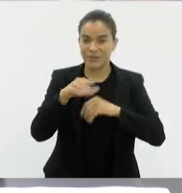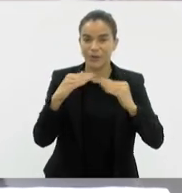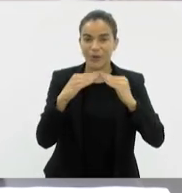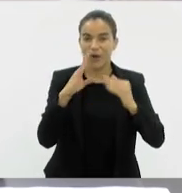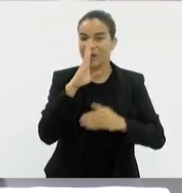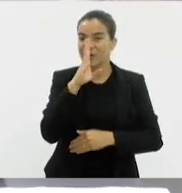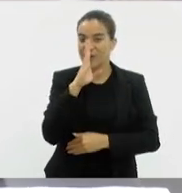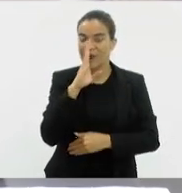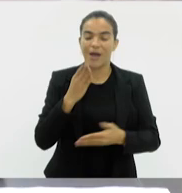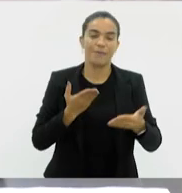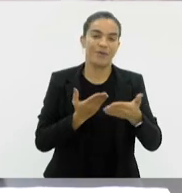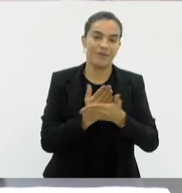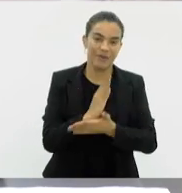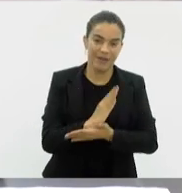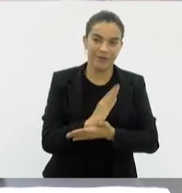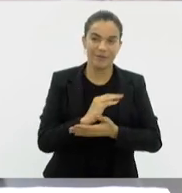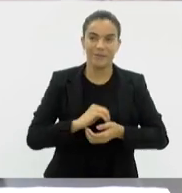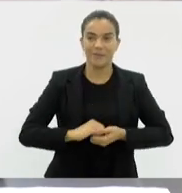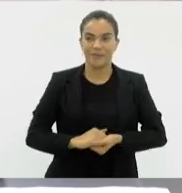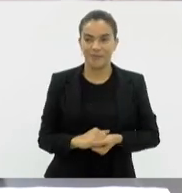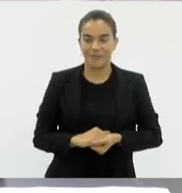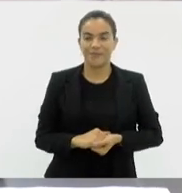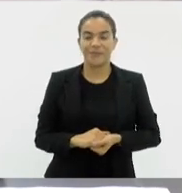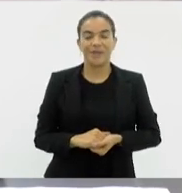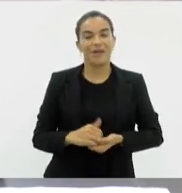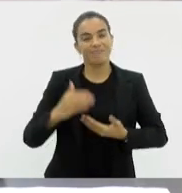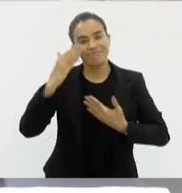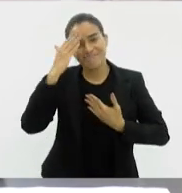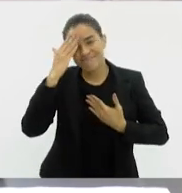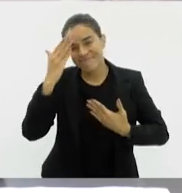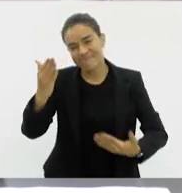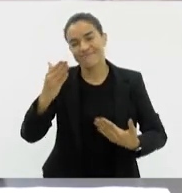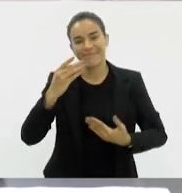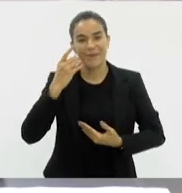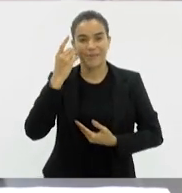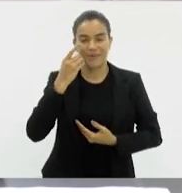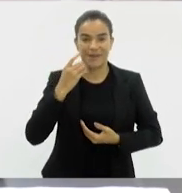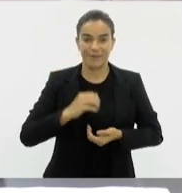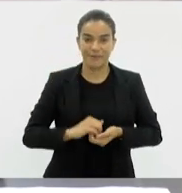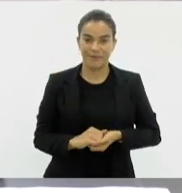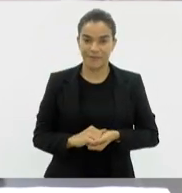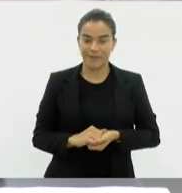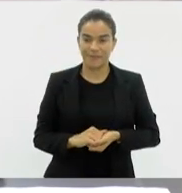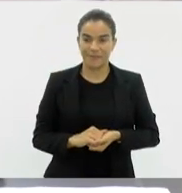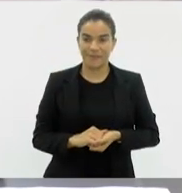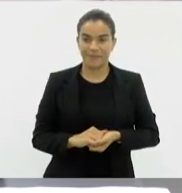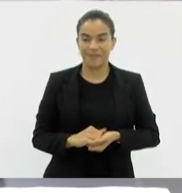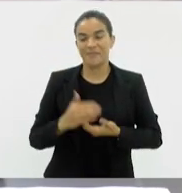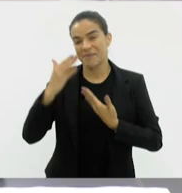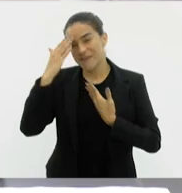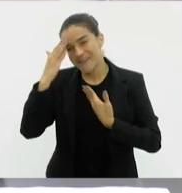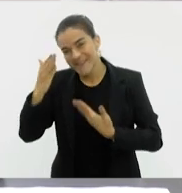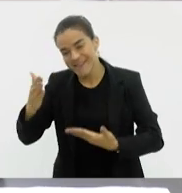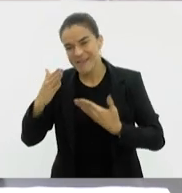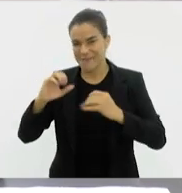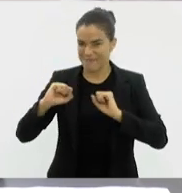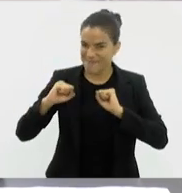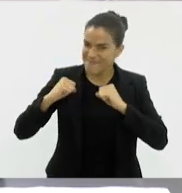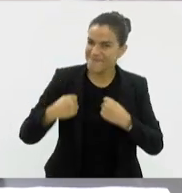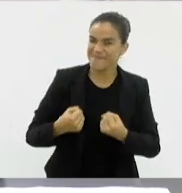estão. Aprovado. Fica aqui minha gratidão, deputado de Laroli. Deputado Cozolino também pela defesa.